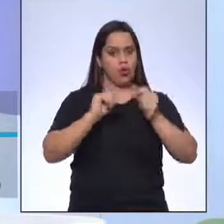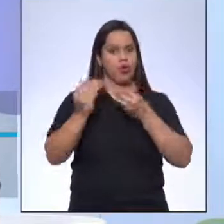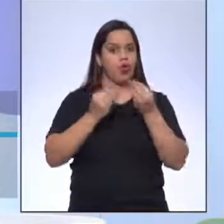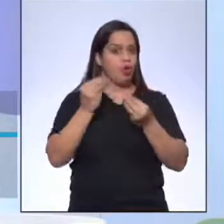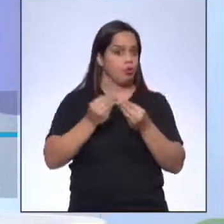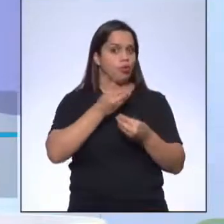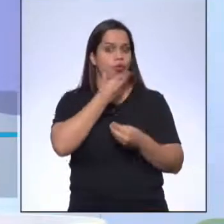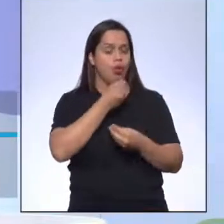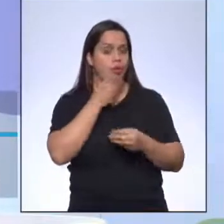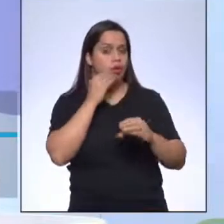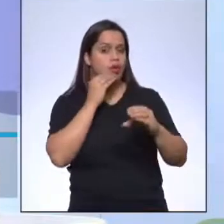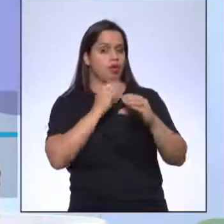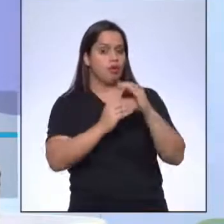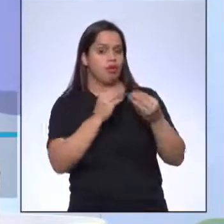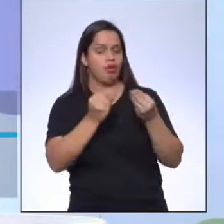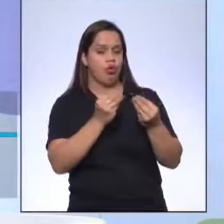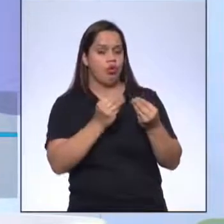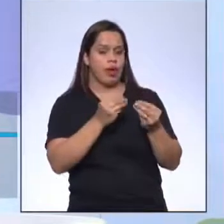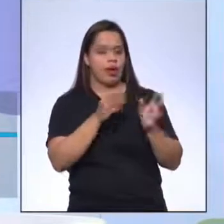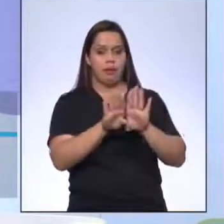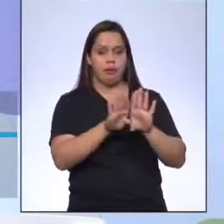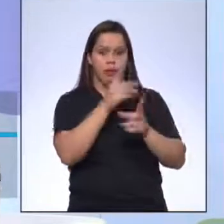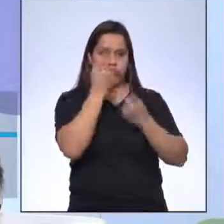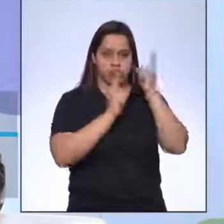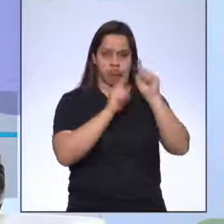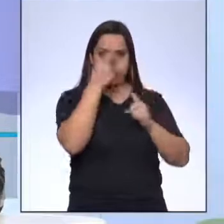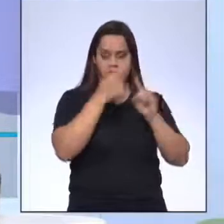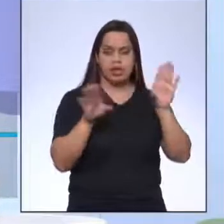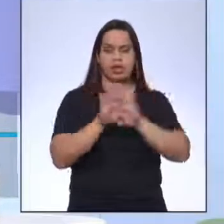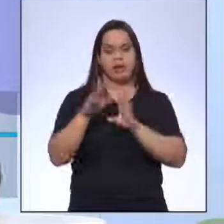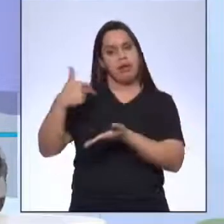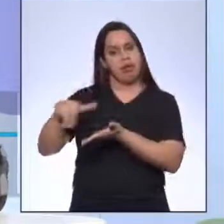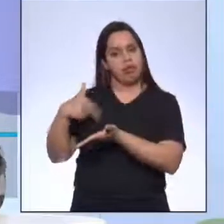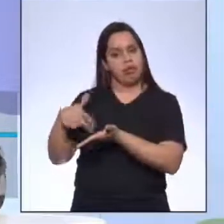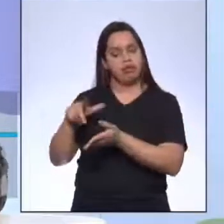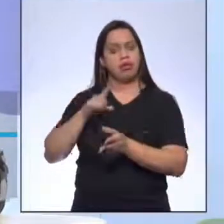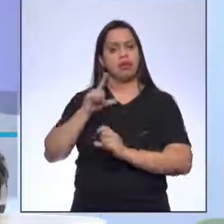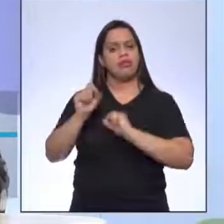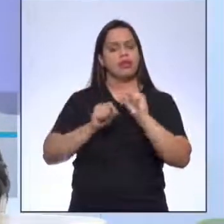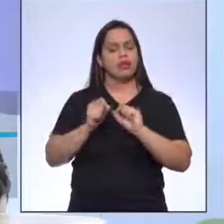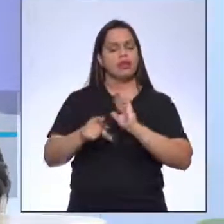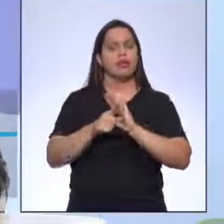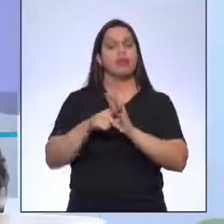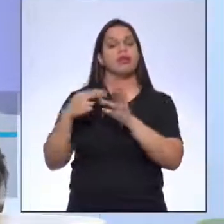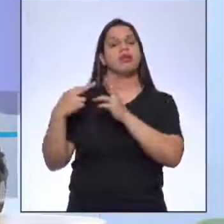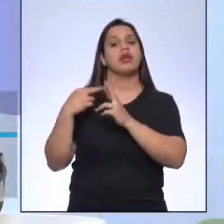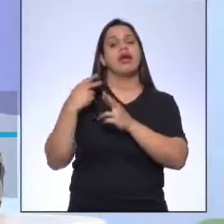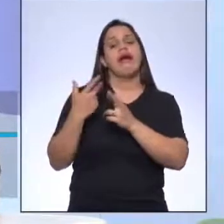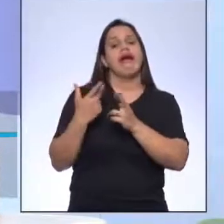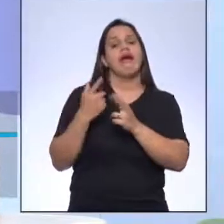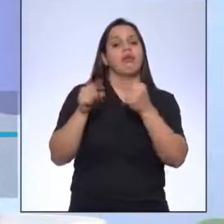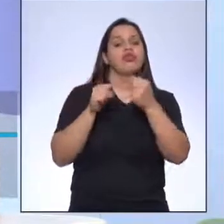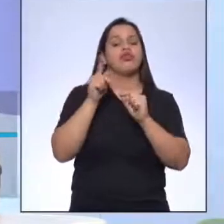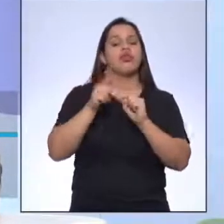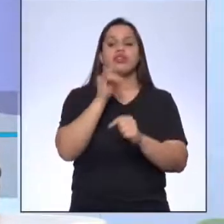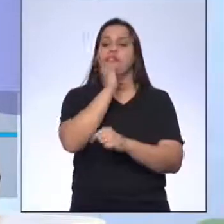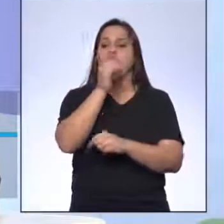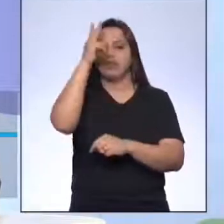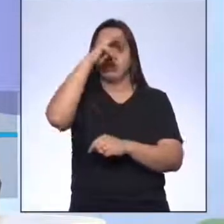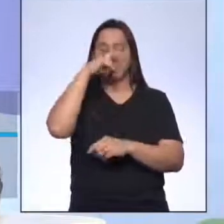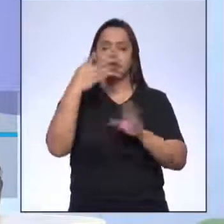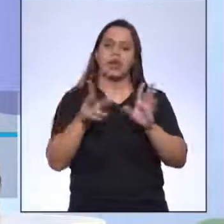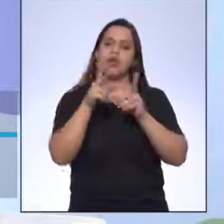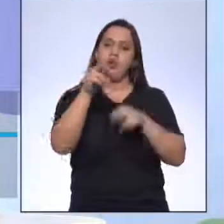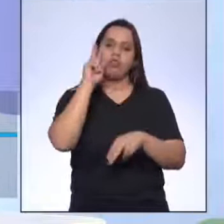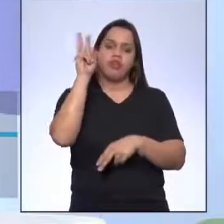gestual e da dança. Tá? Então, essas danças, elas sempre tiveram, né, a função de contar uma história. Quando a gente observa, por exemplo, a dança do